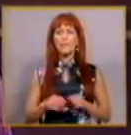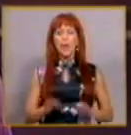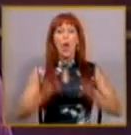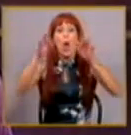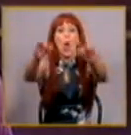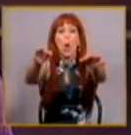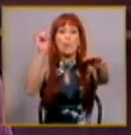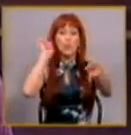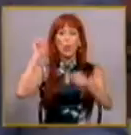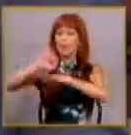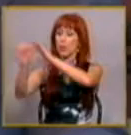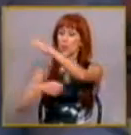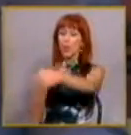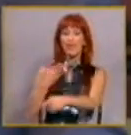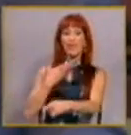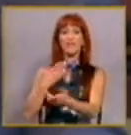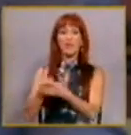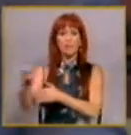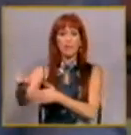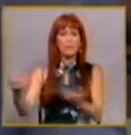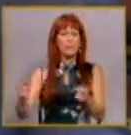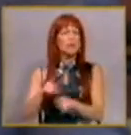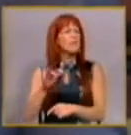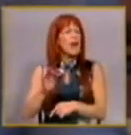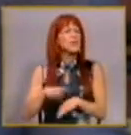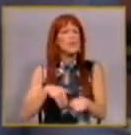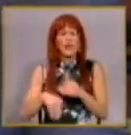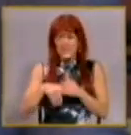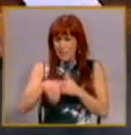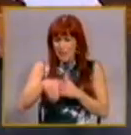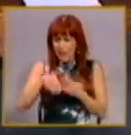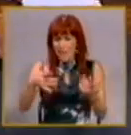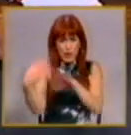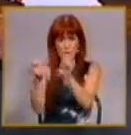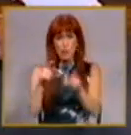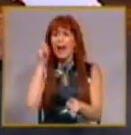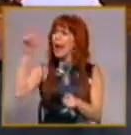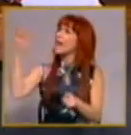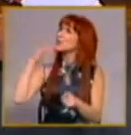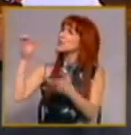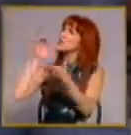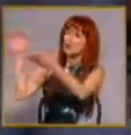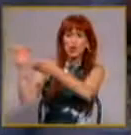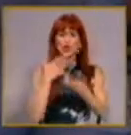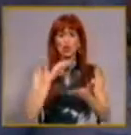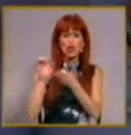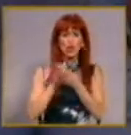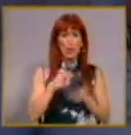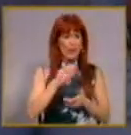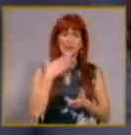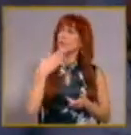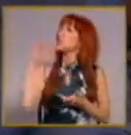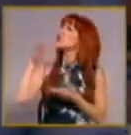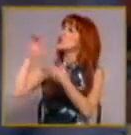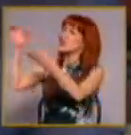nos nossos prazos de reembolso da dívida. E o que é que faz o Partido Socialista quando estamos há semanas de discutir com a quem nós pedimos o dinheiro, a quem o Partido Socialista pediu o